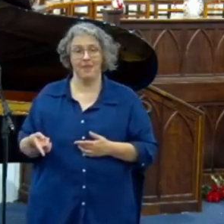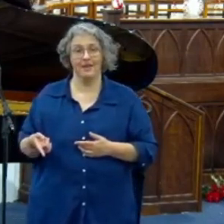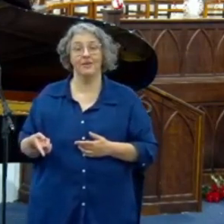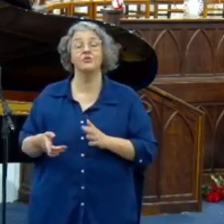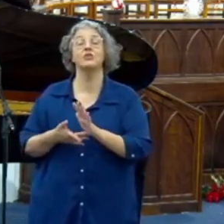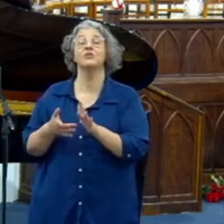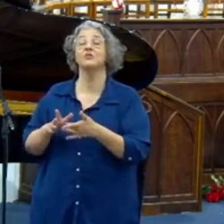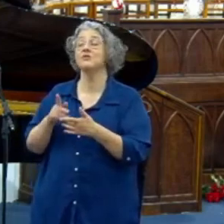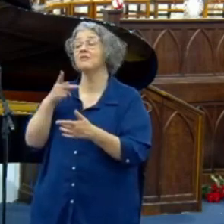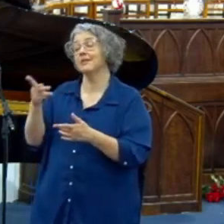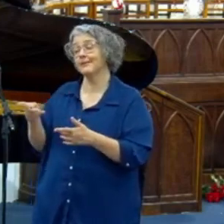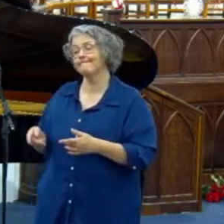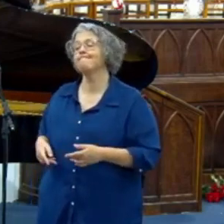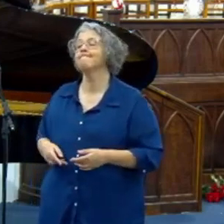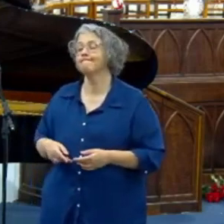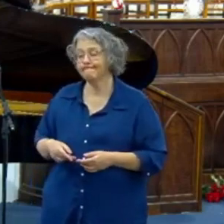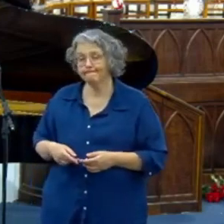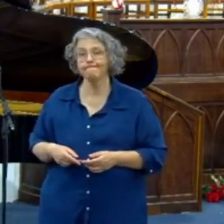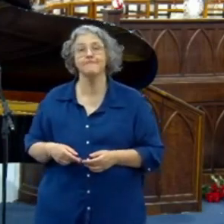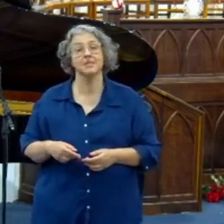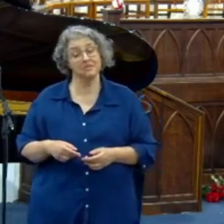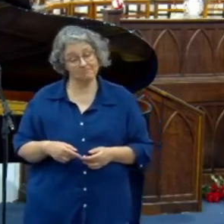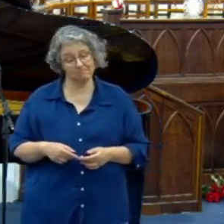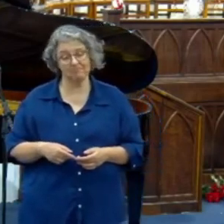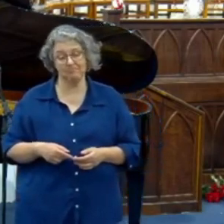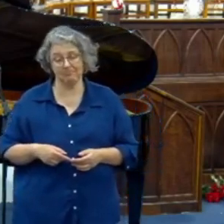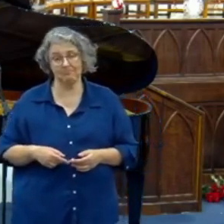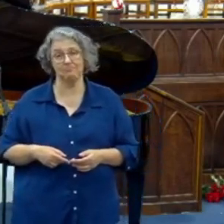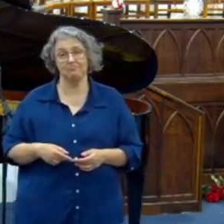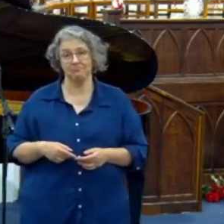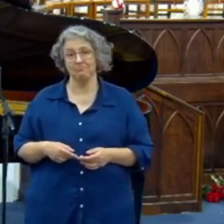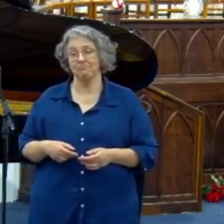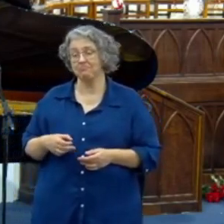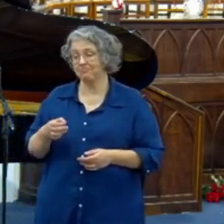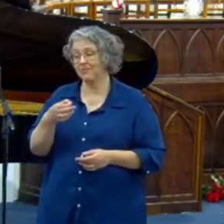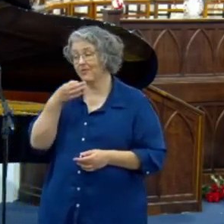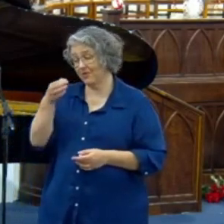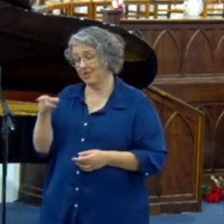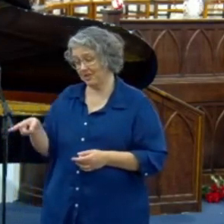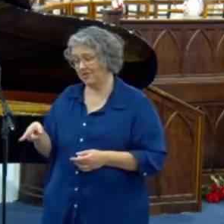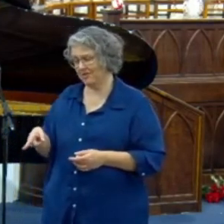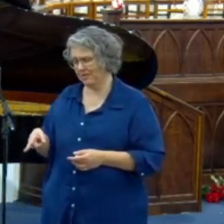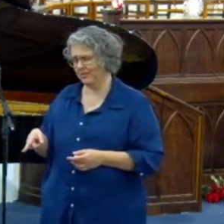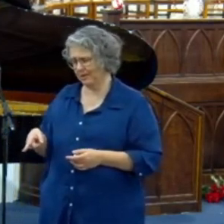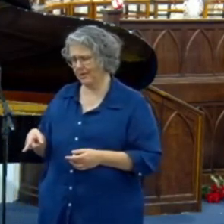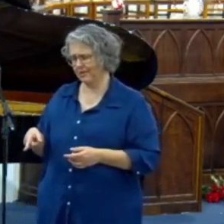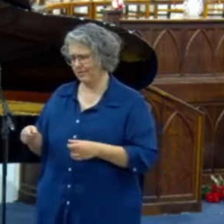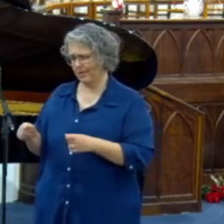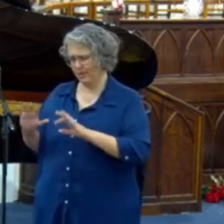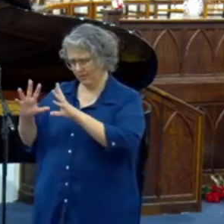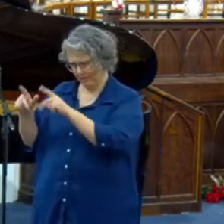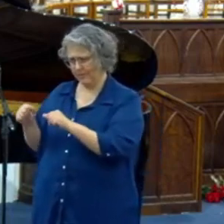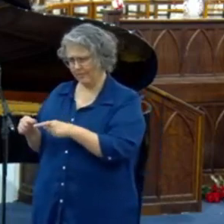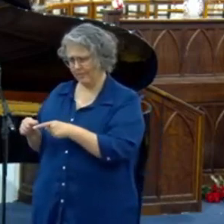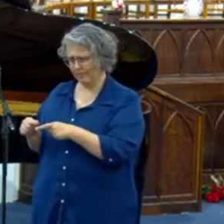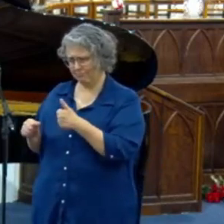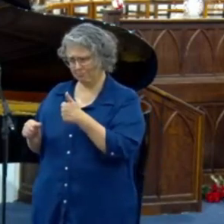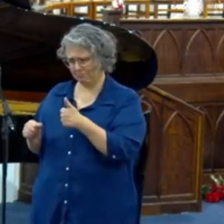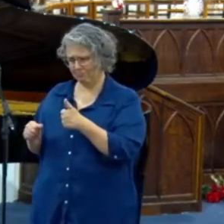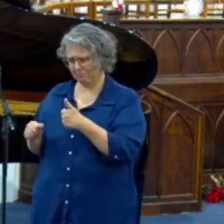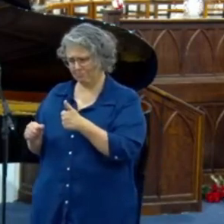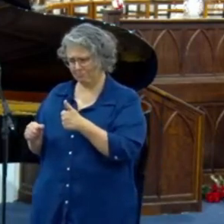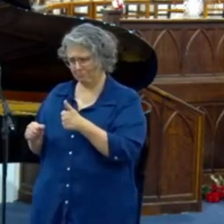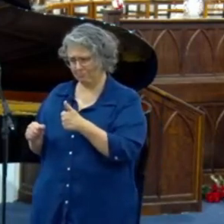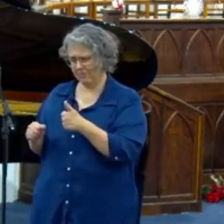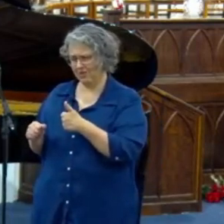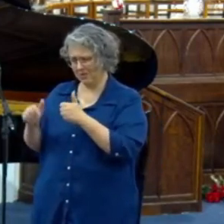ainda diz: olha, você acha que isso é suficiente então? Cumprir mandamentos,